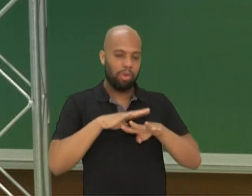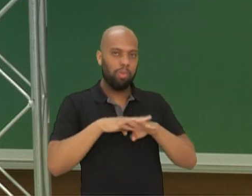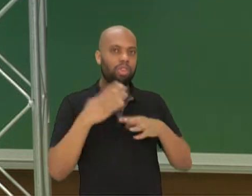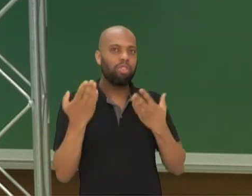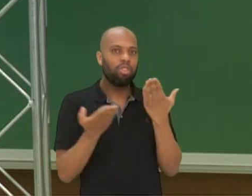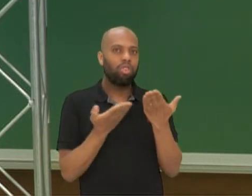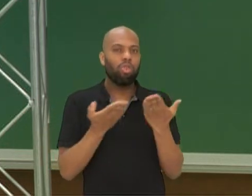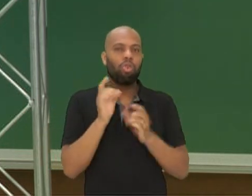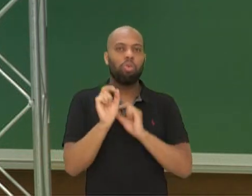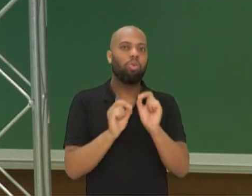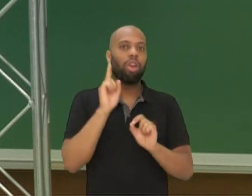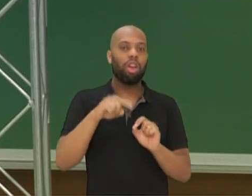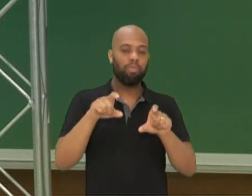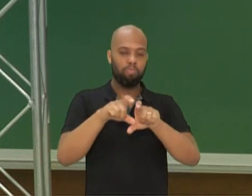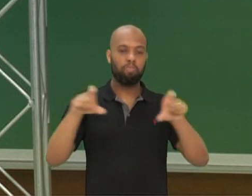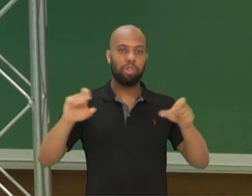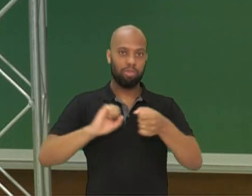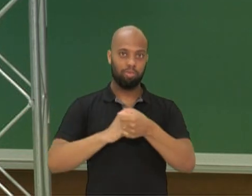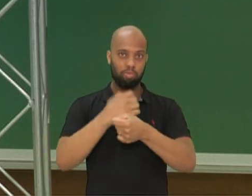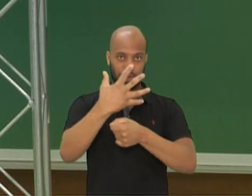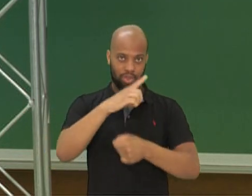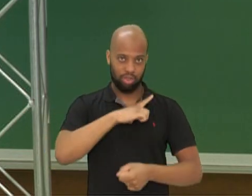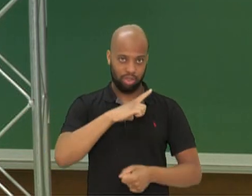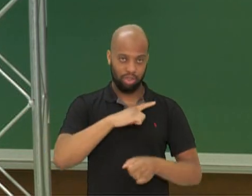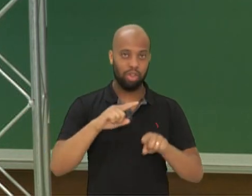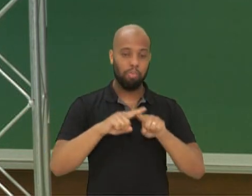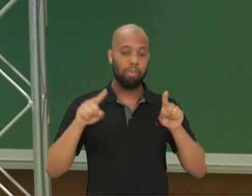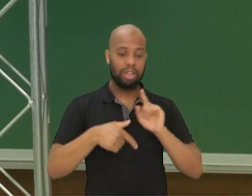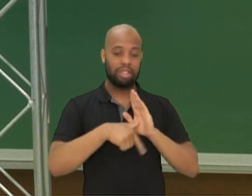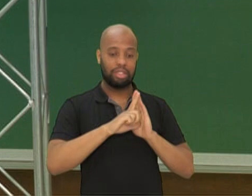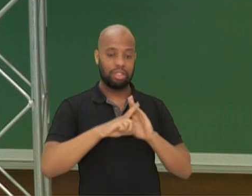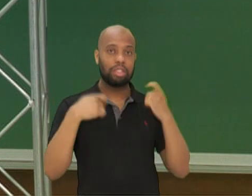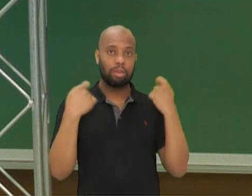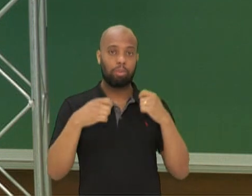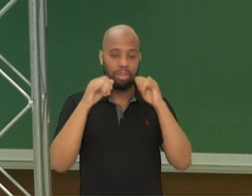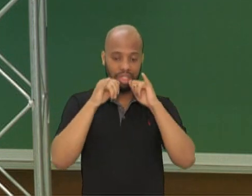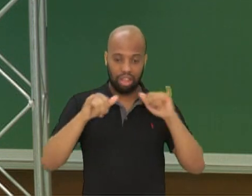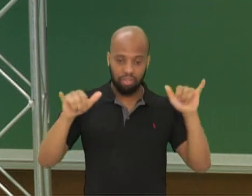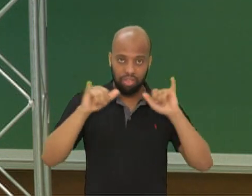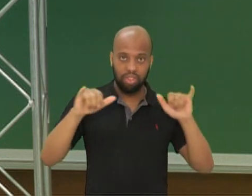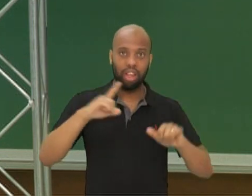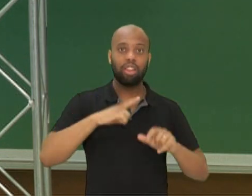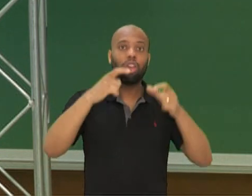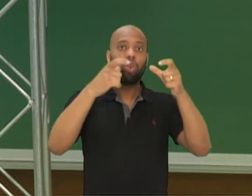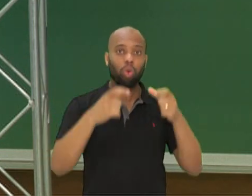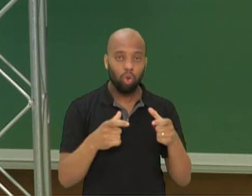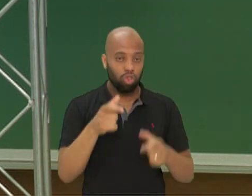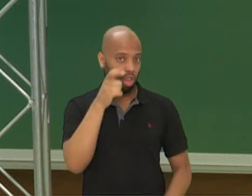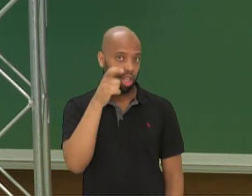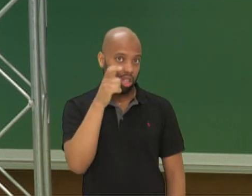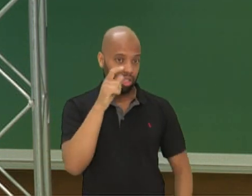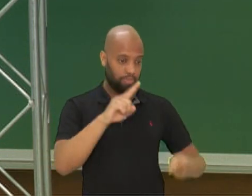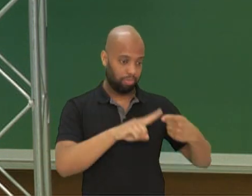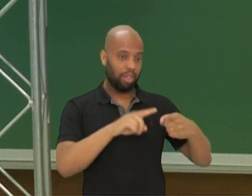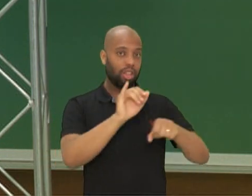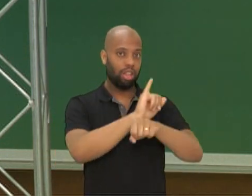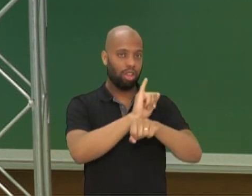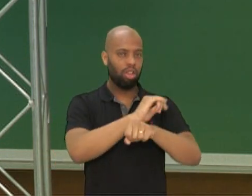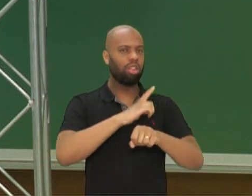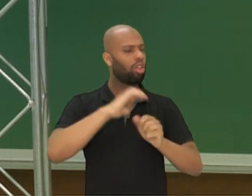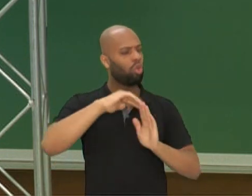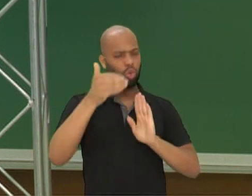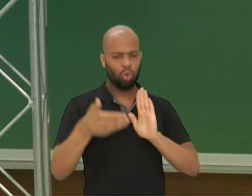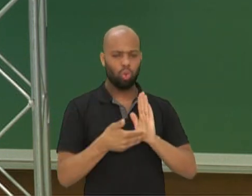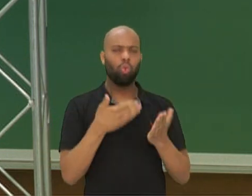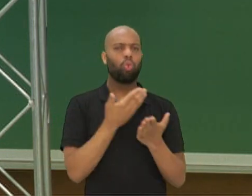falar de equação exponencial. Mas antes, não esqueça, nós estamos pelo YouTube, você tem todas as aulas